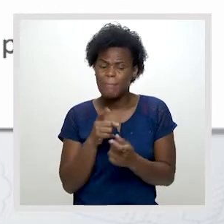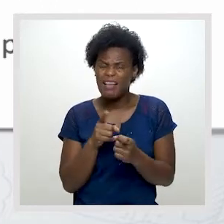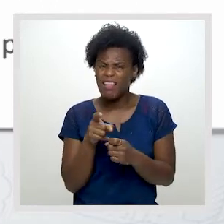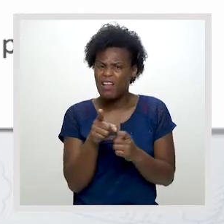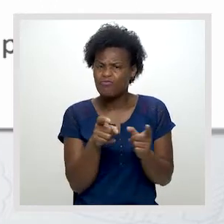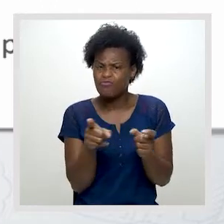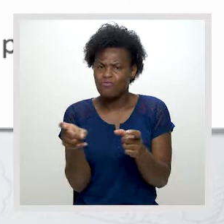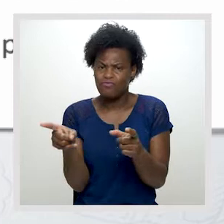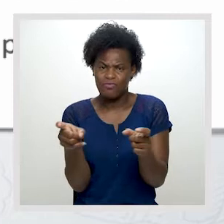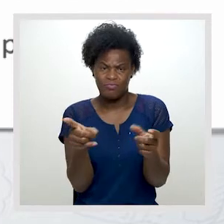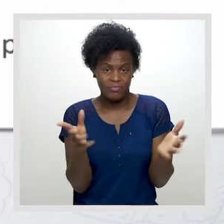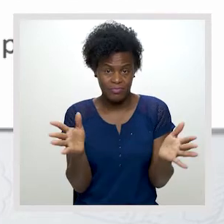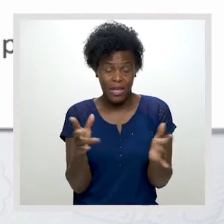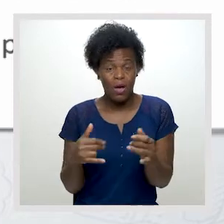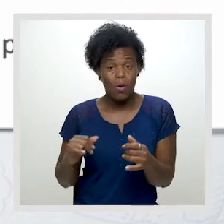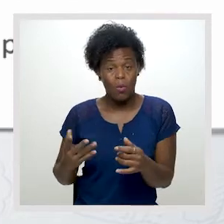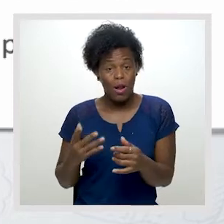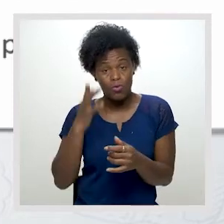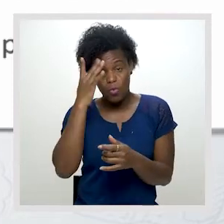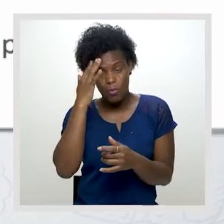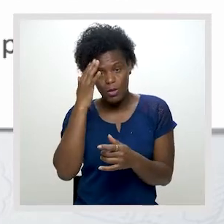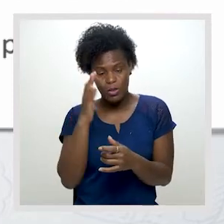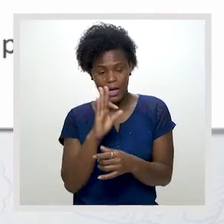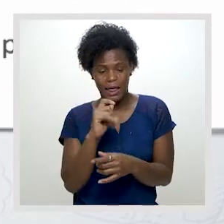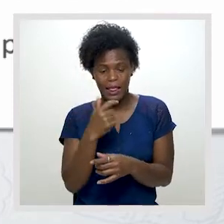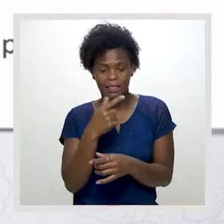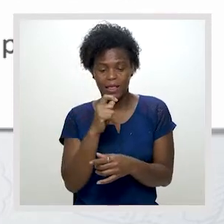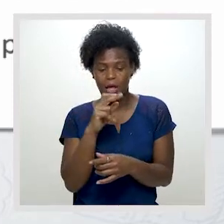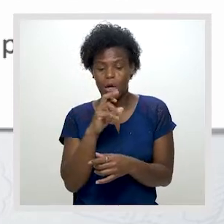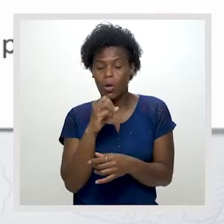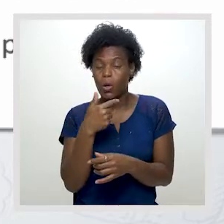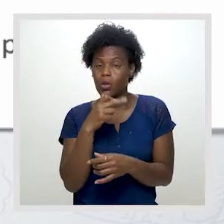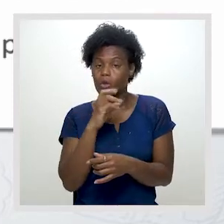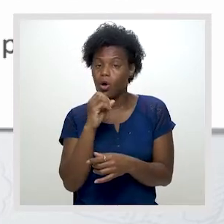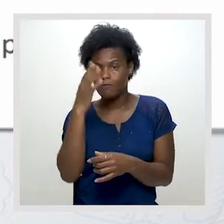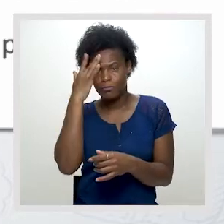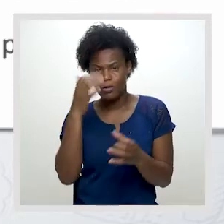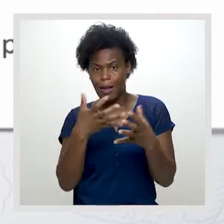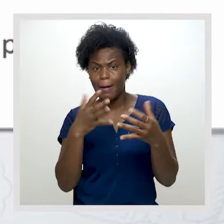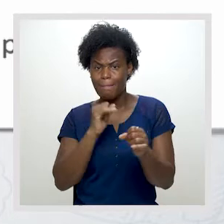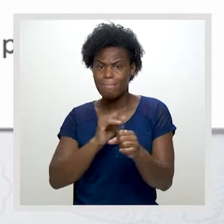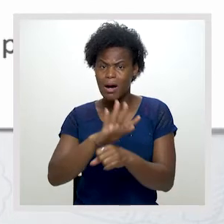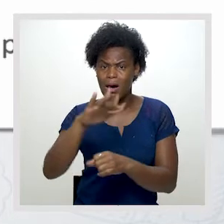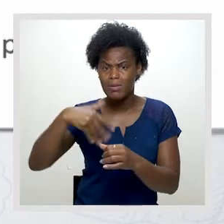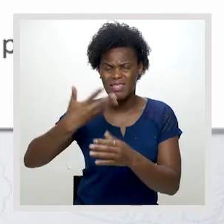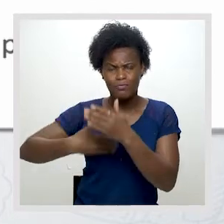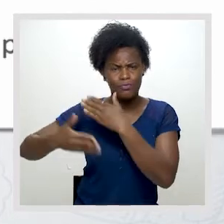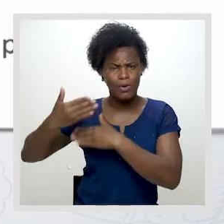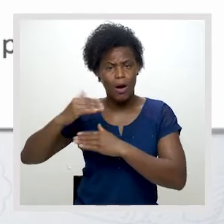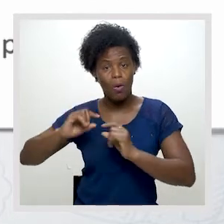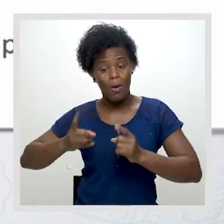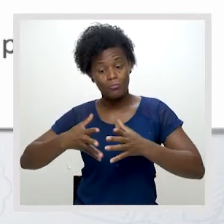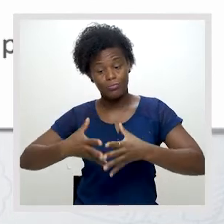bactérias. À medida que o número dos heterotróficos ia aumentando nos oceanos primitivos,